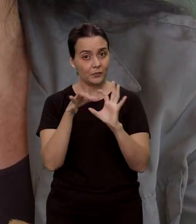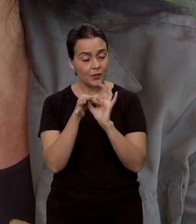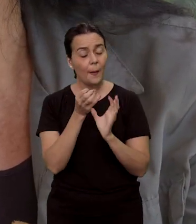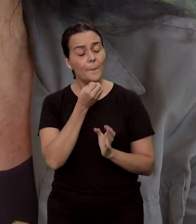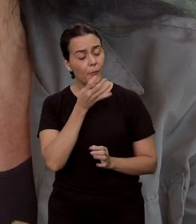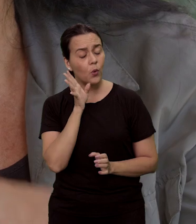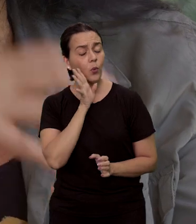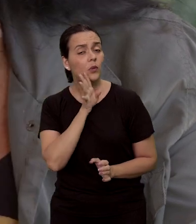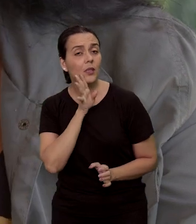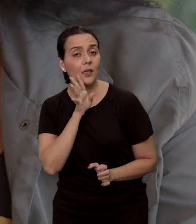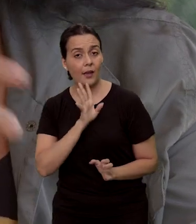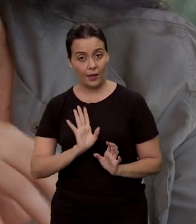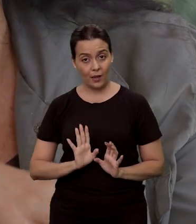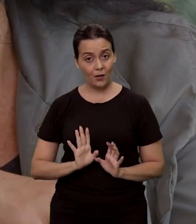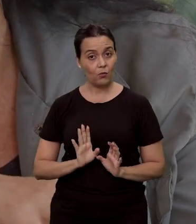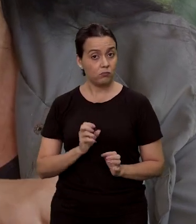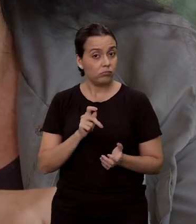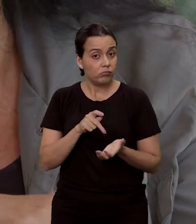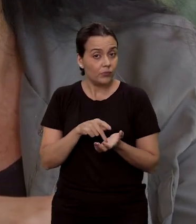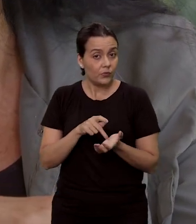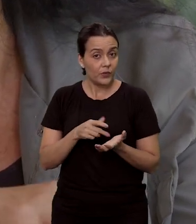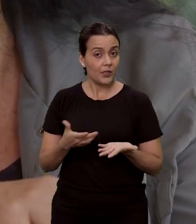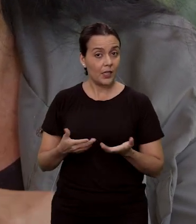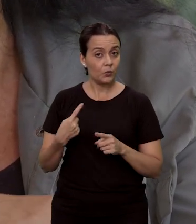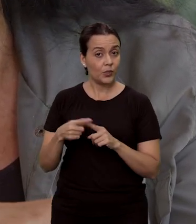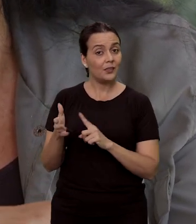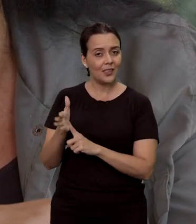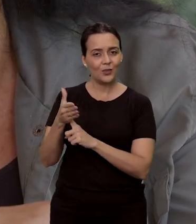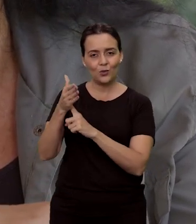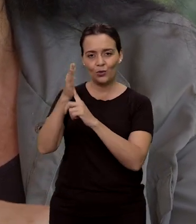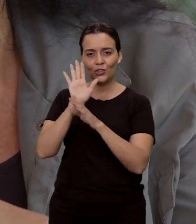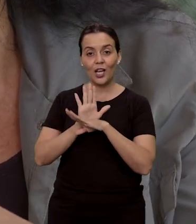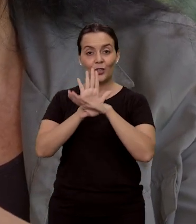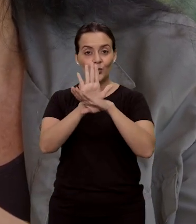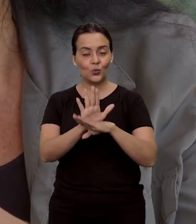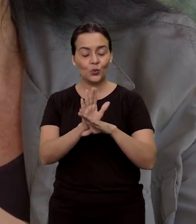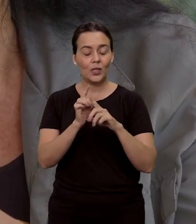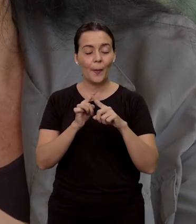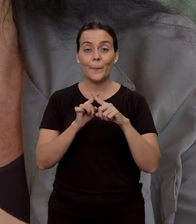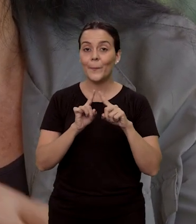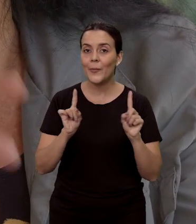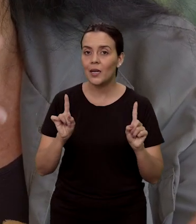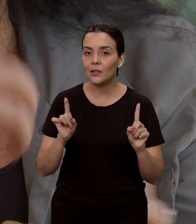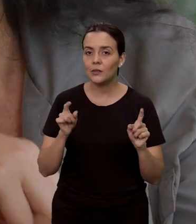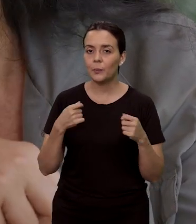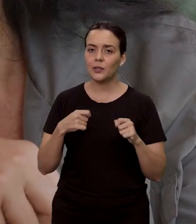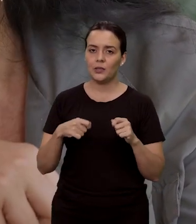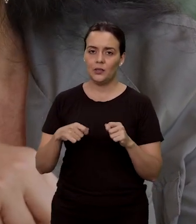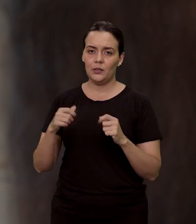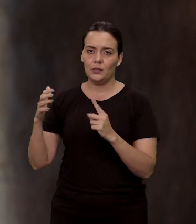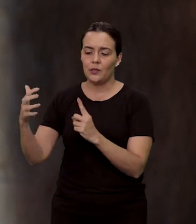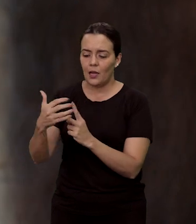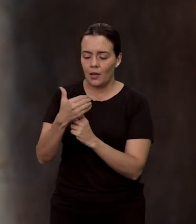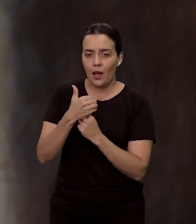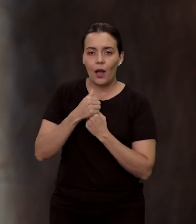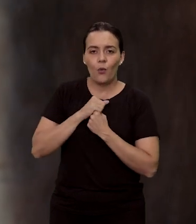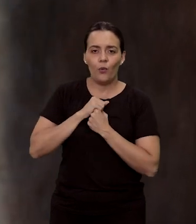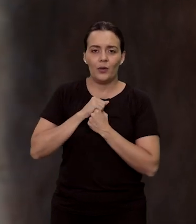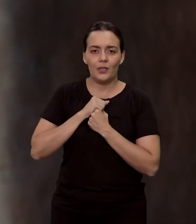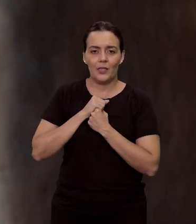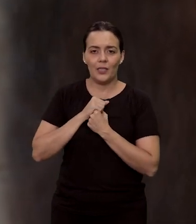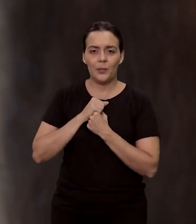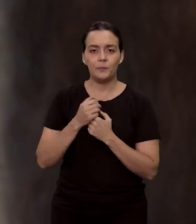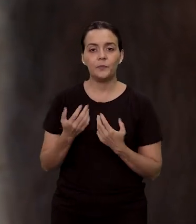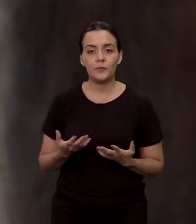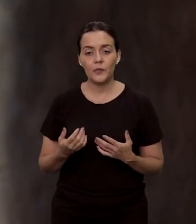intercâmbio, encurtar distâncias que a tecnologia permite hoje, mas acolher. Não tem um